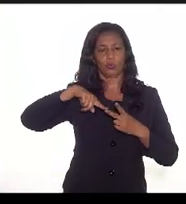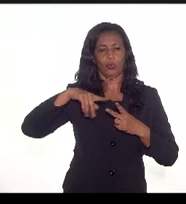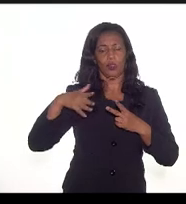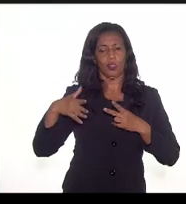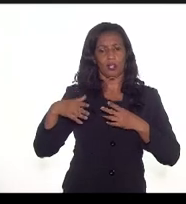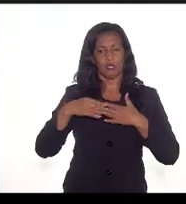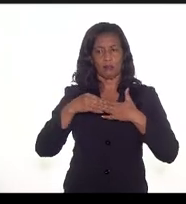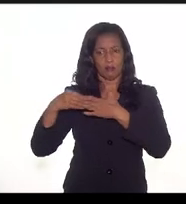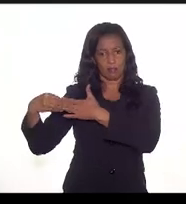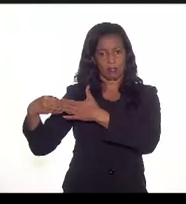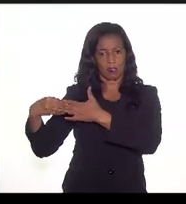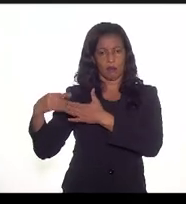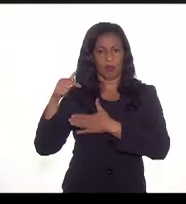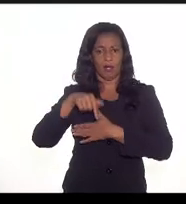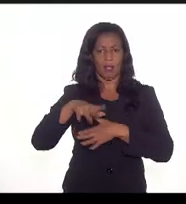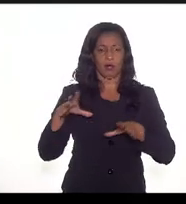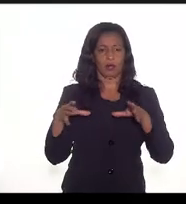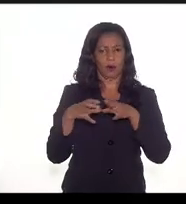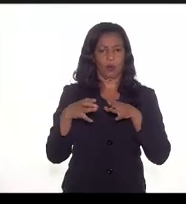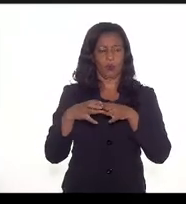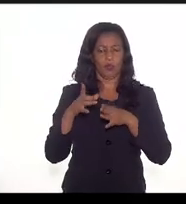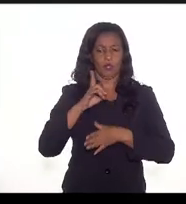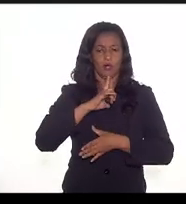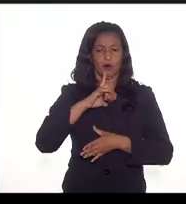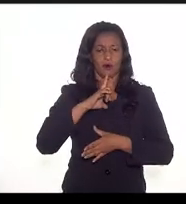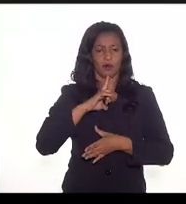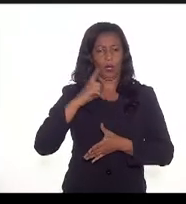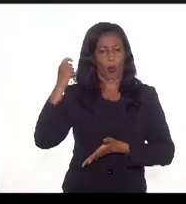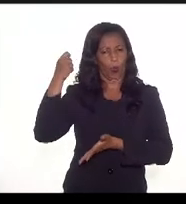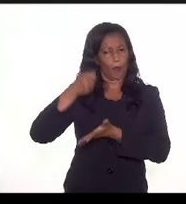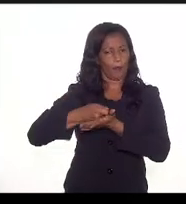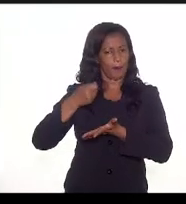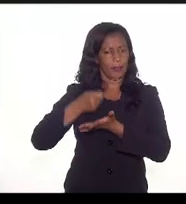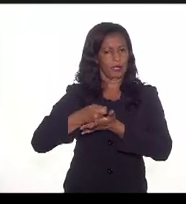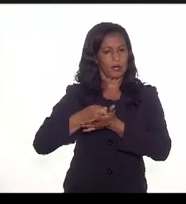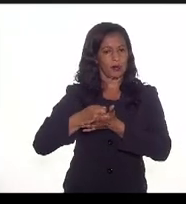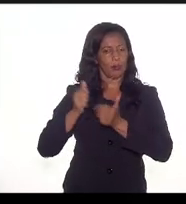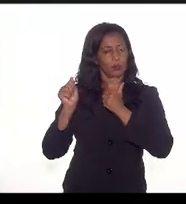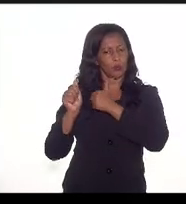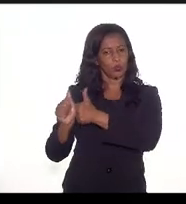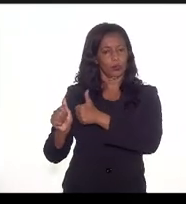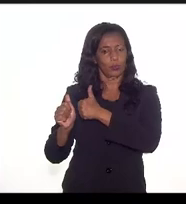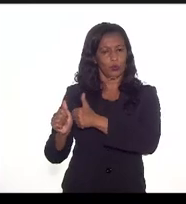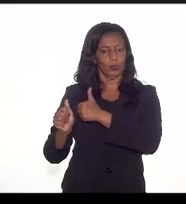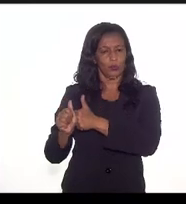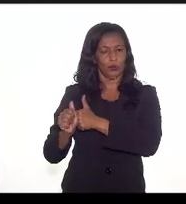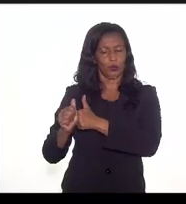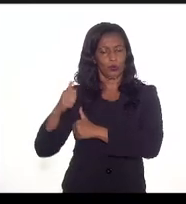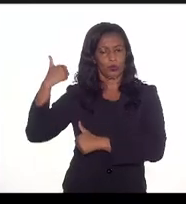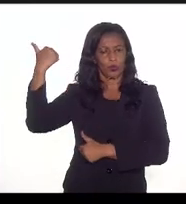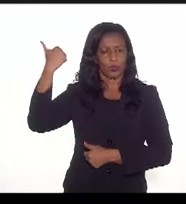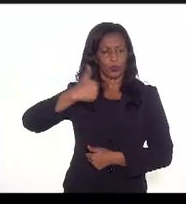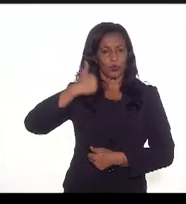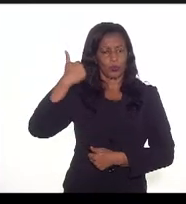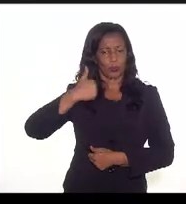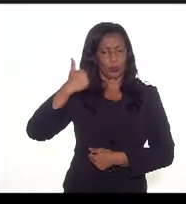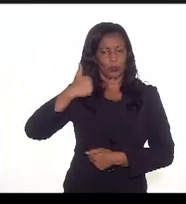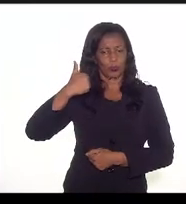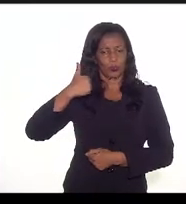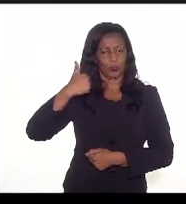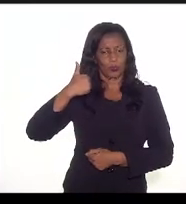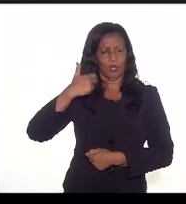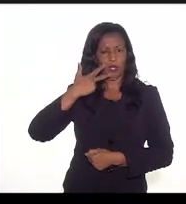segmentos e essa comissão tem a obrigação de acompanhar. Uma